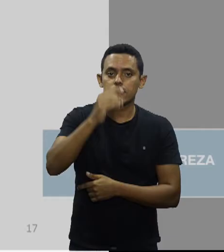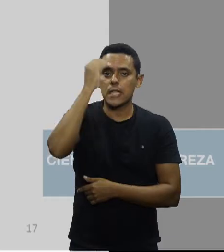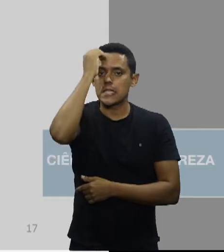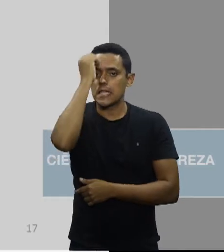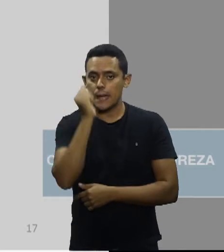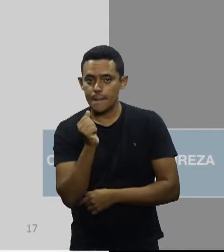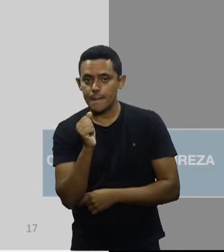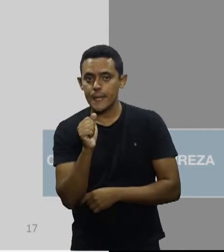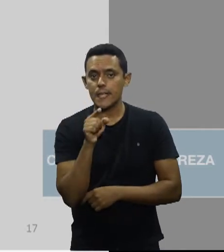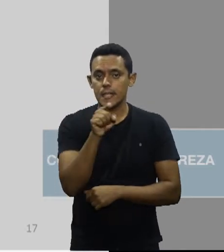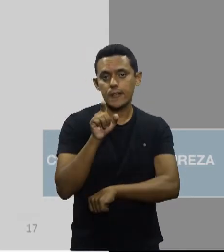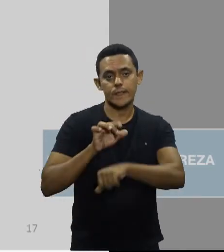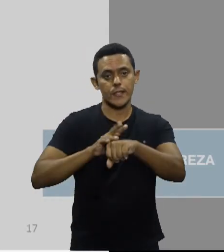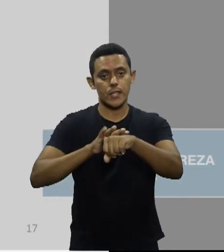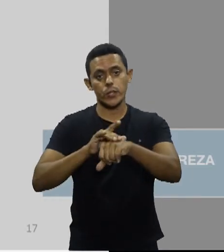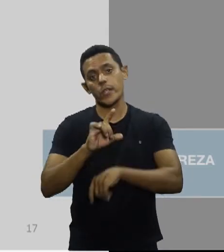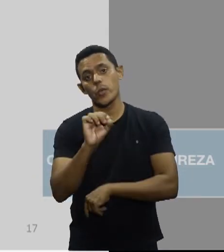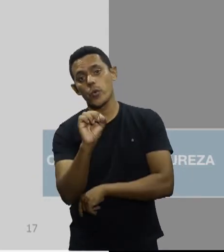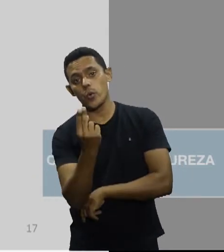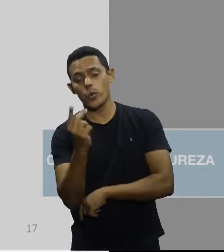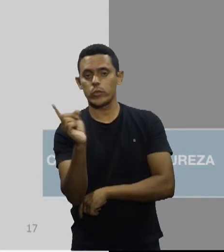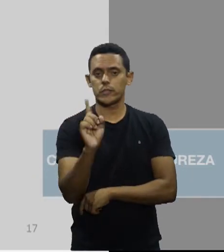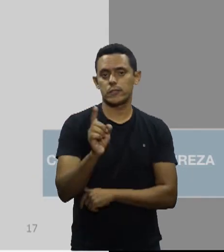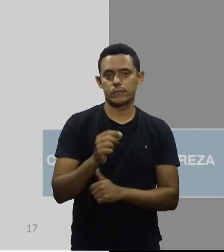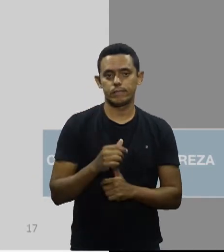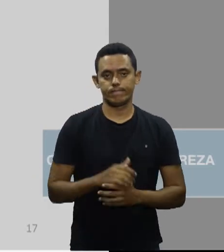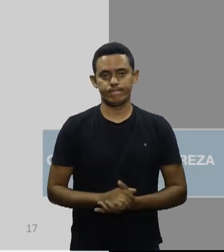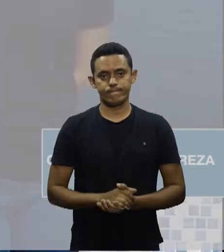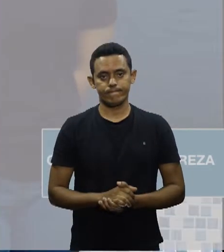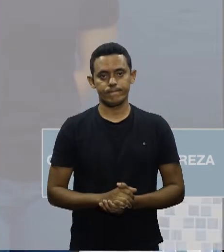que ele tem, e o serviço de saúde recomenda.